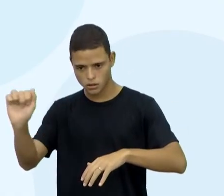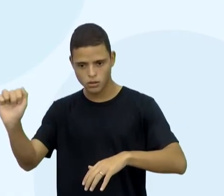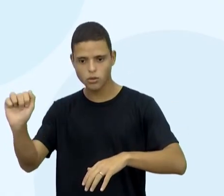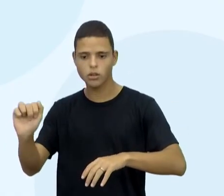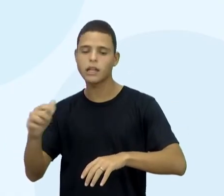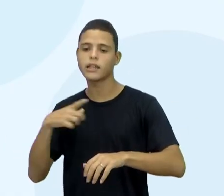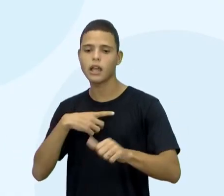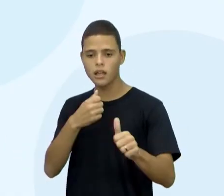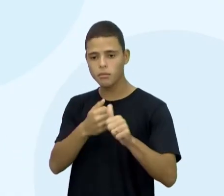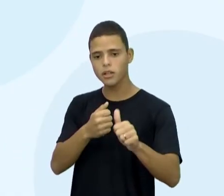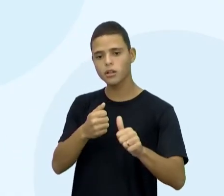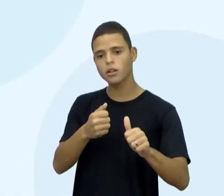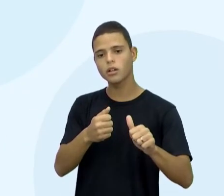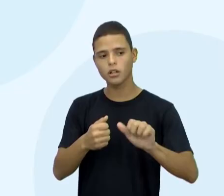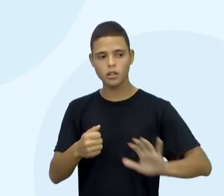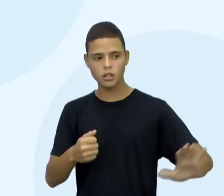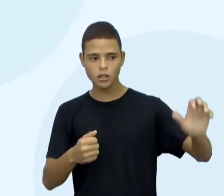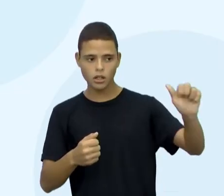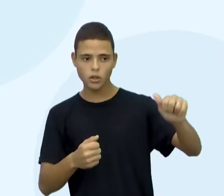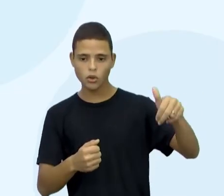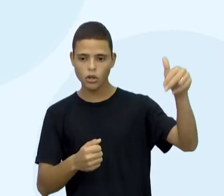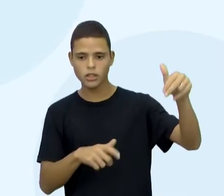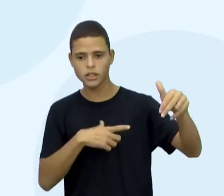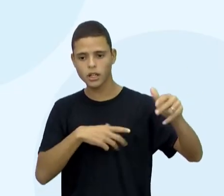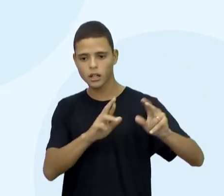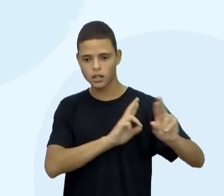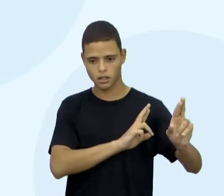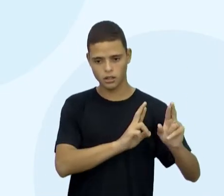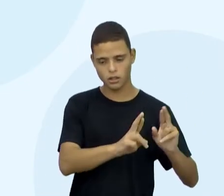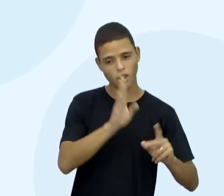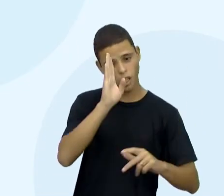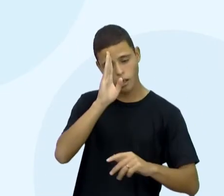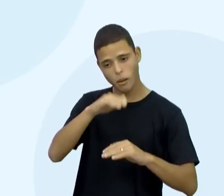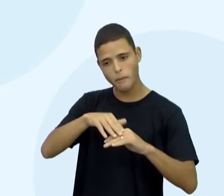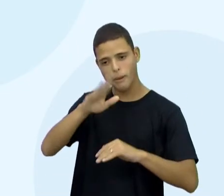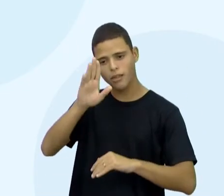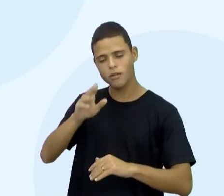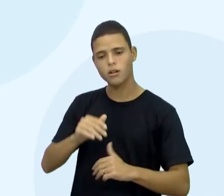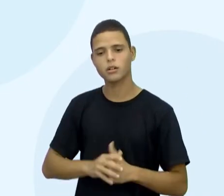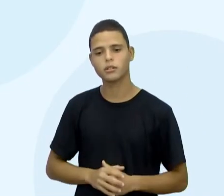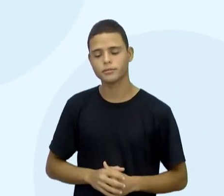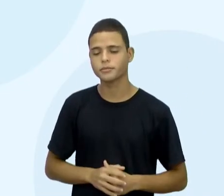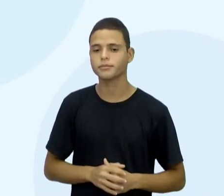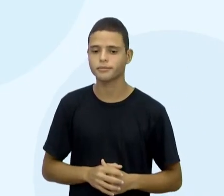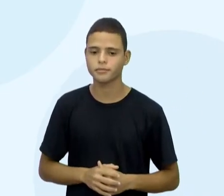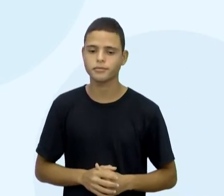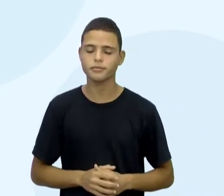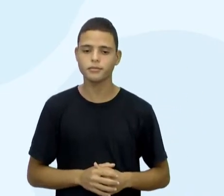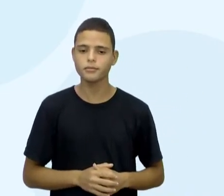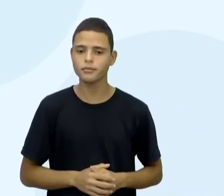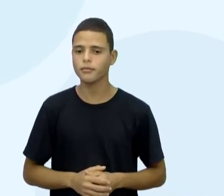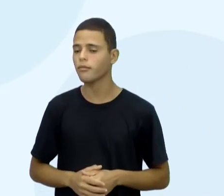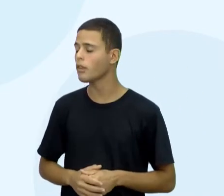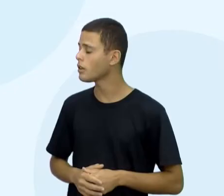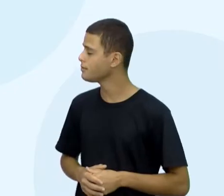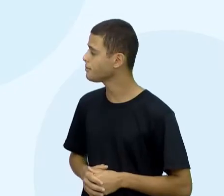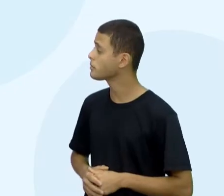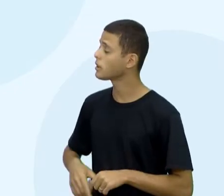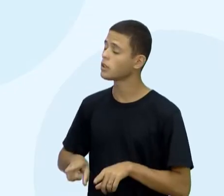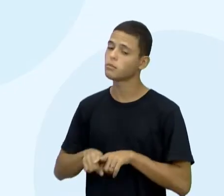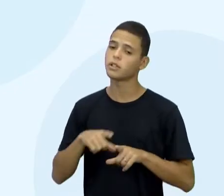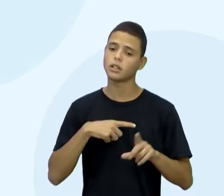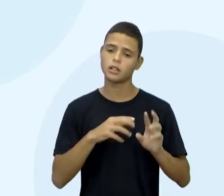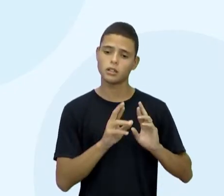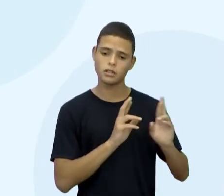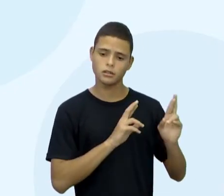lá no hemisfério norte, e aí nós temos aí uma relação maior com os continentes, né? Então também essa relação